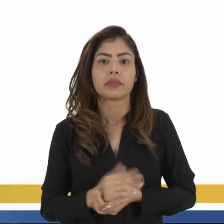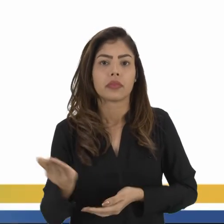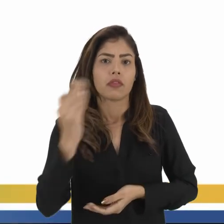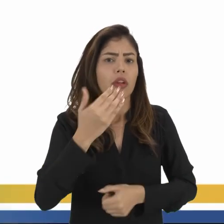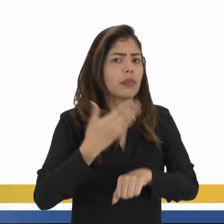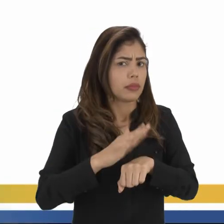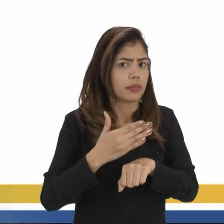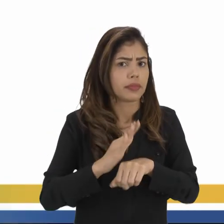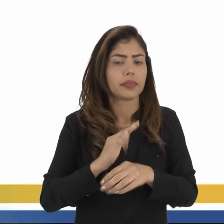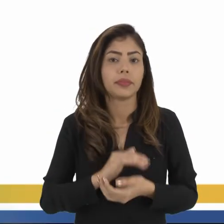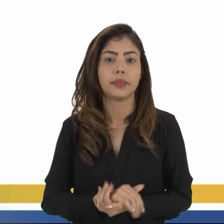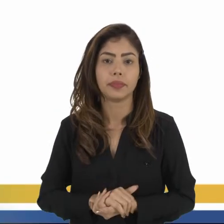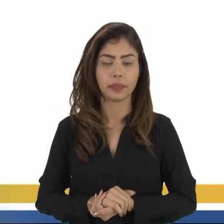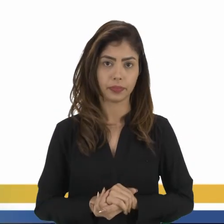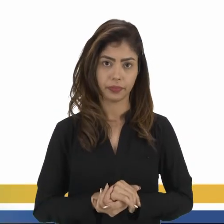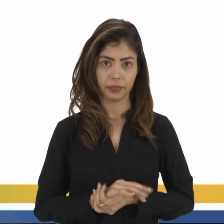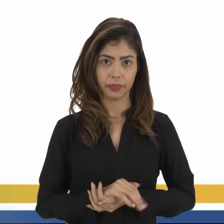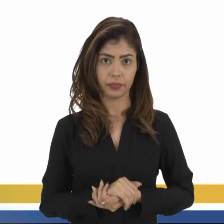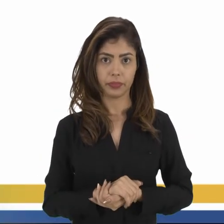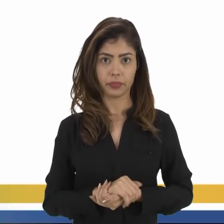Vamos aos exercícios?